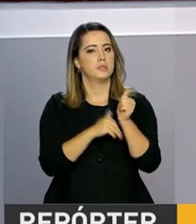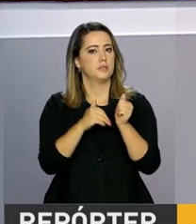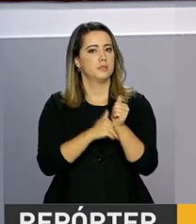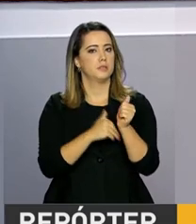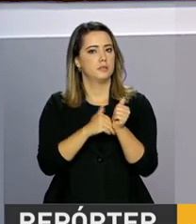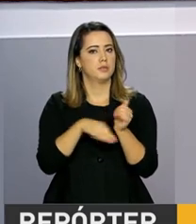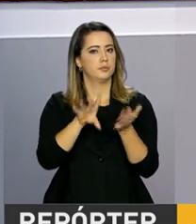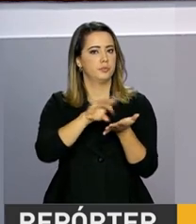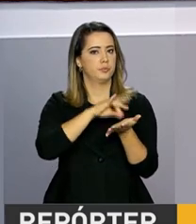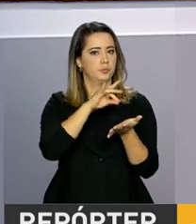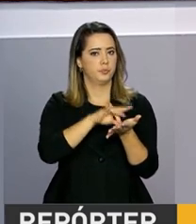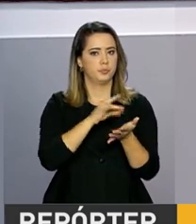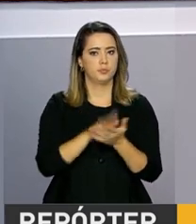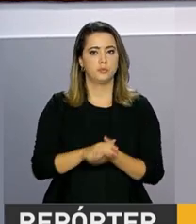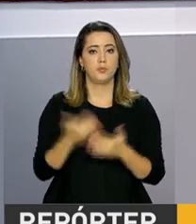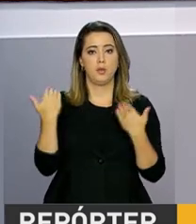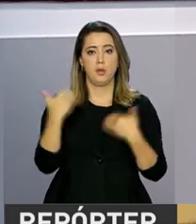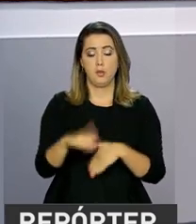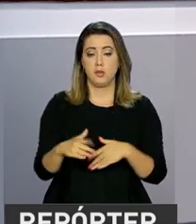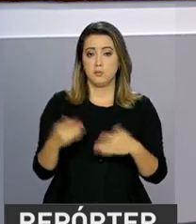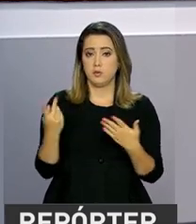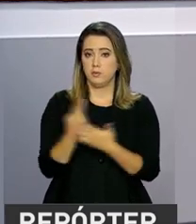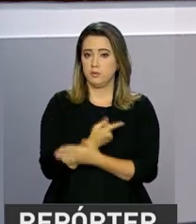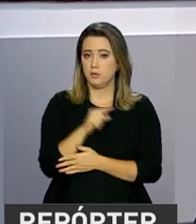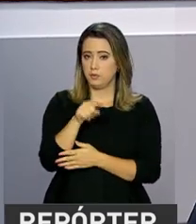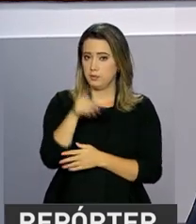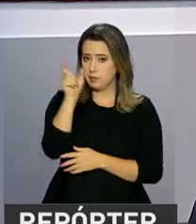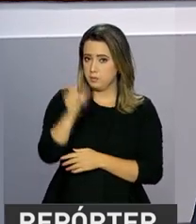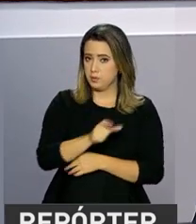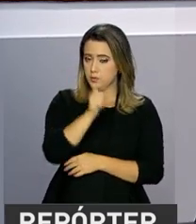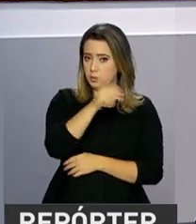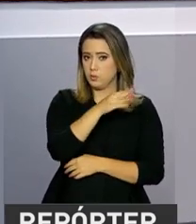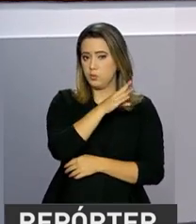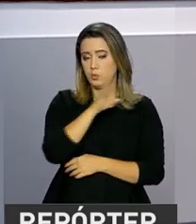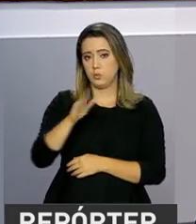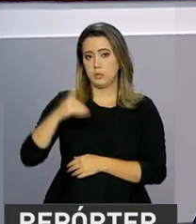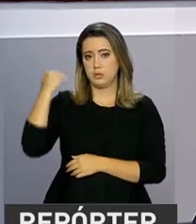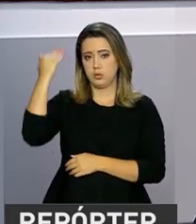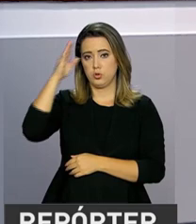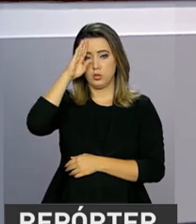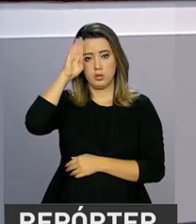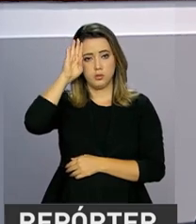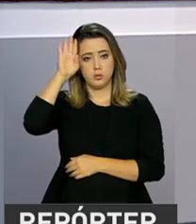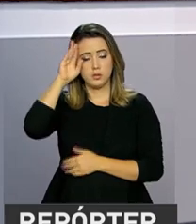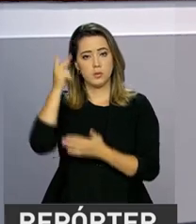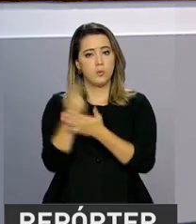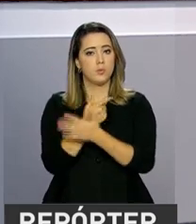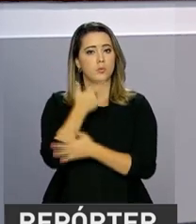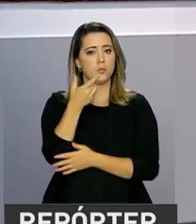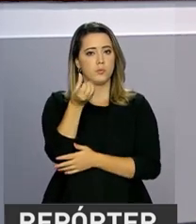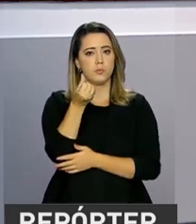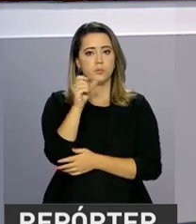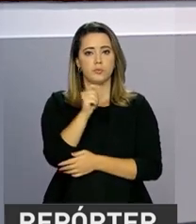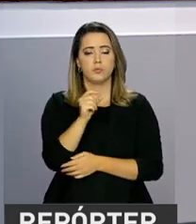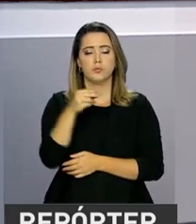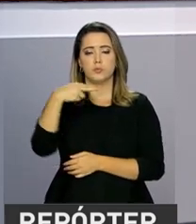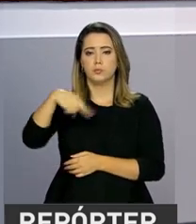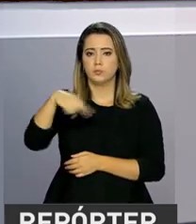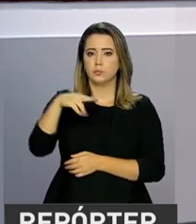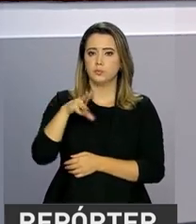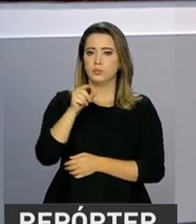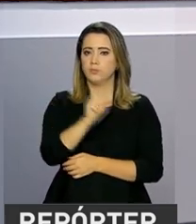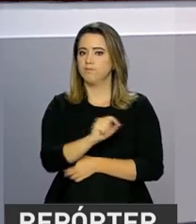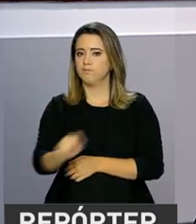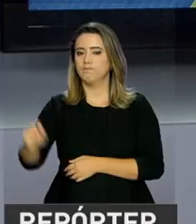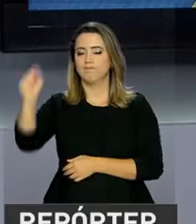cadastrada na inscrição as provas do enade que é destinado a estudantes de ensino superior serão aplicadas em 26 de novembro em